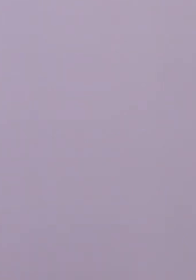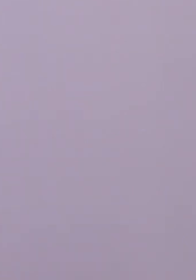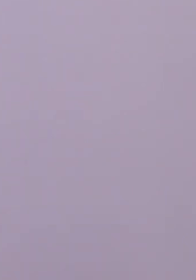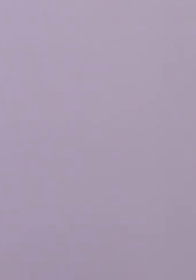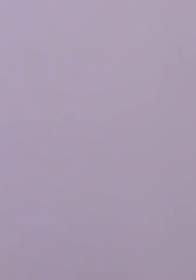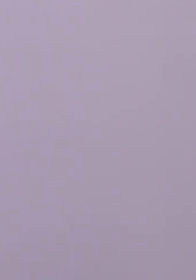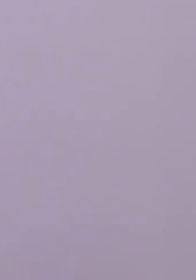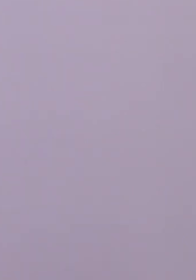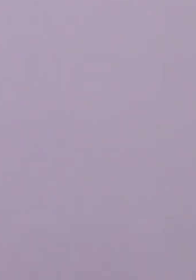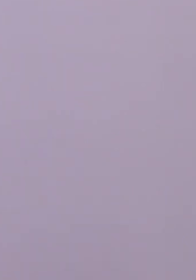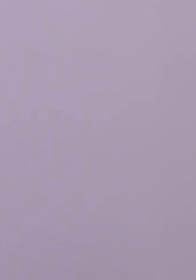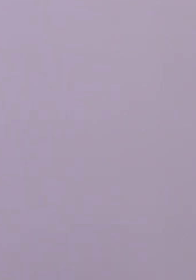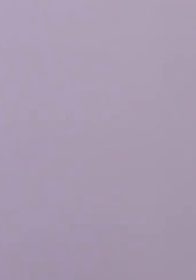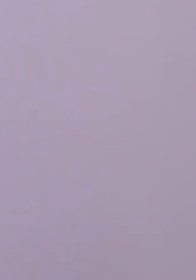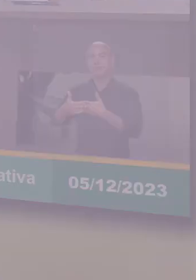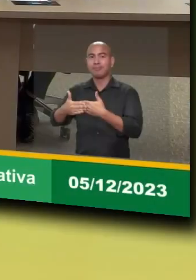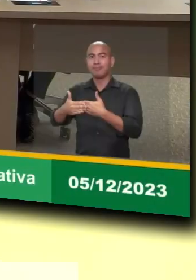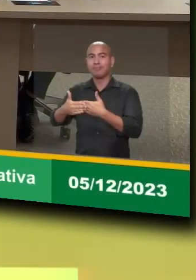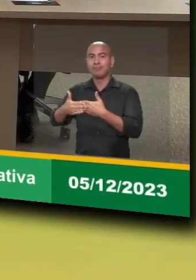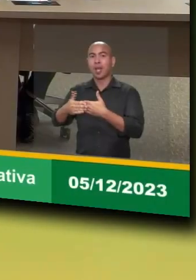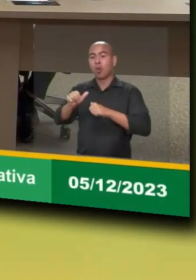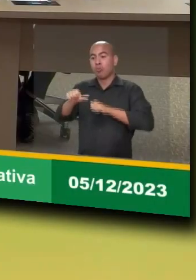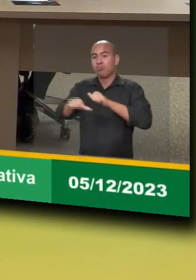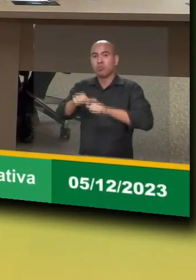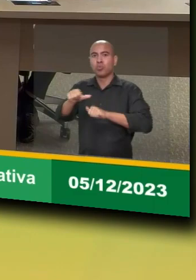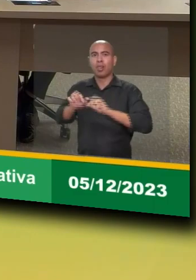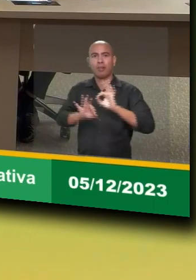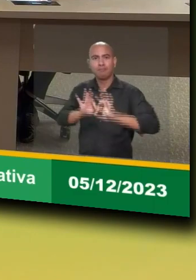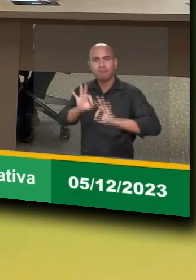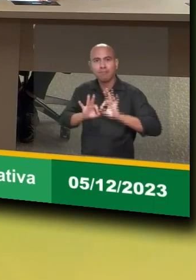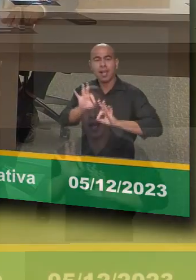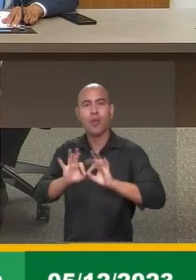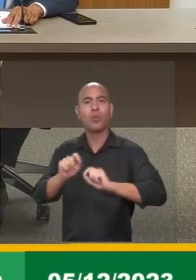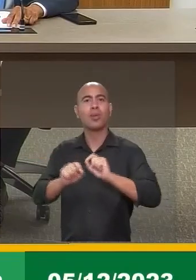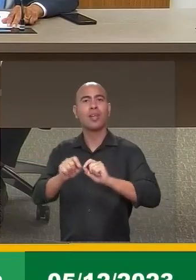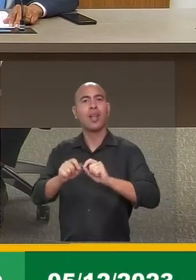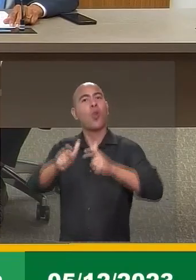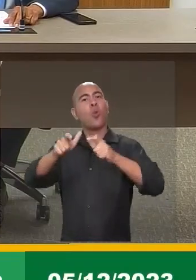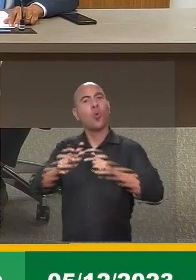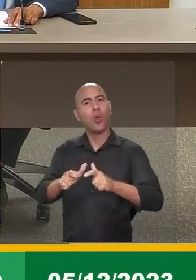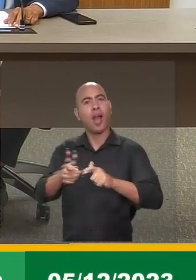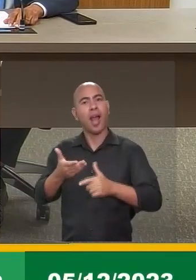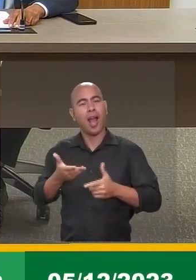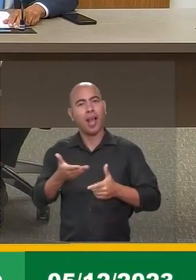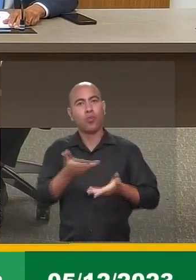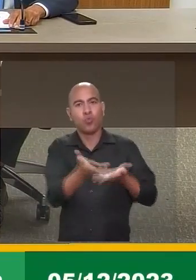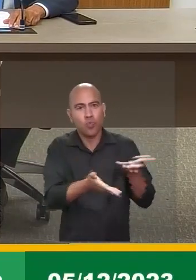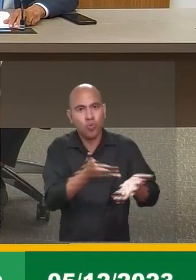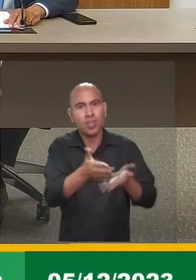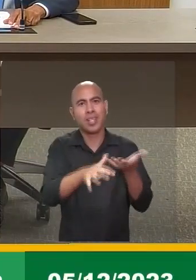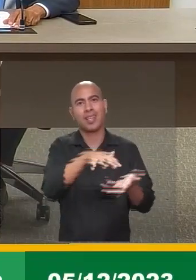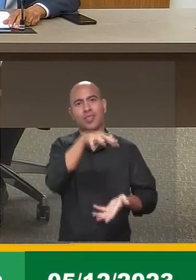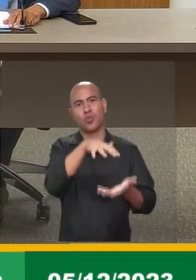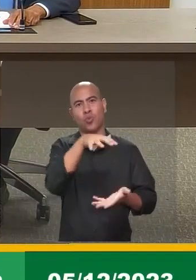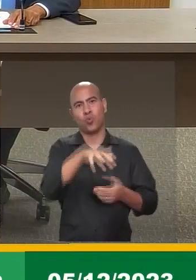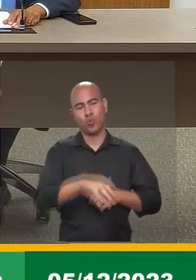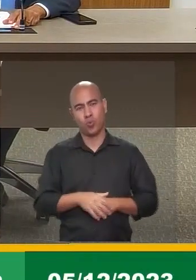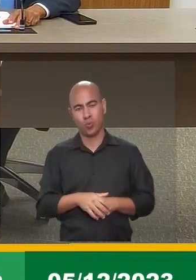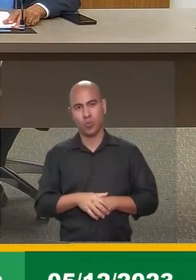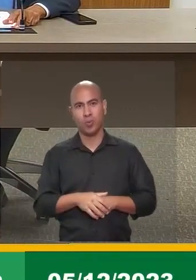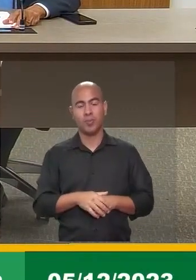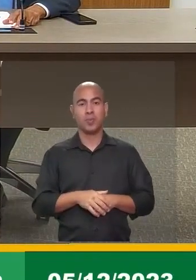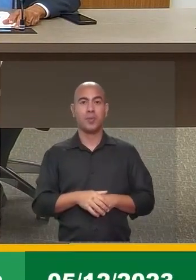foi distribuído pela relatoria. A 8ª reunião ordinária da Comissão de Direitos Humanos, Cidadania